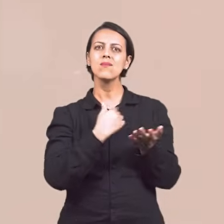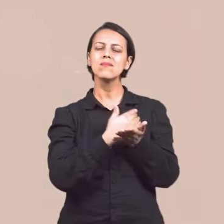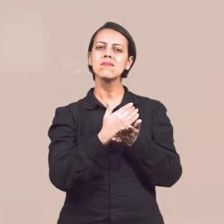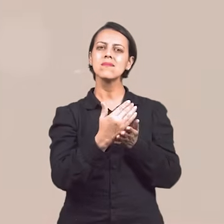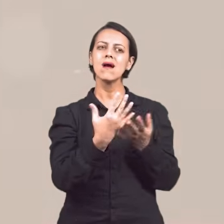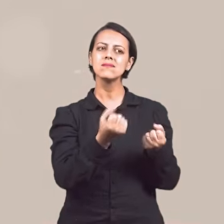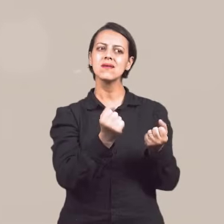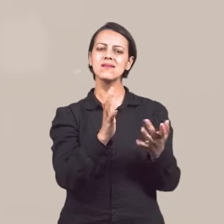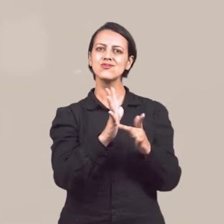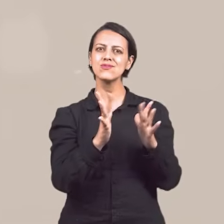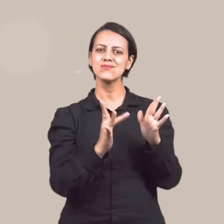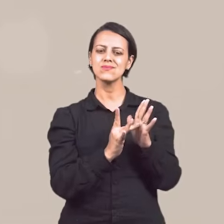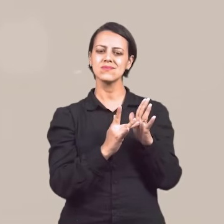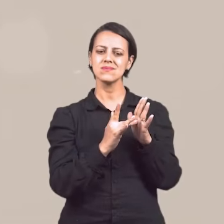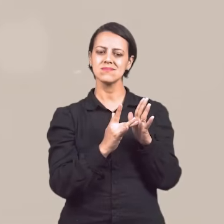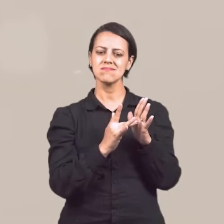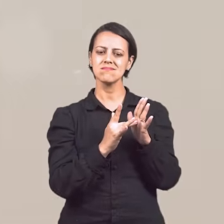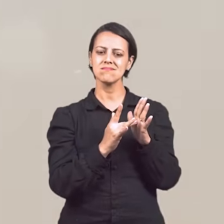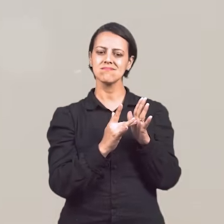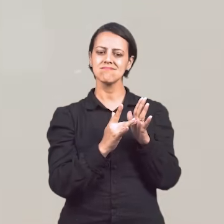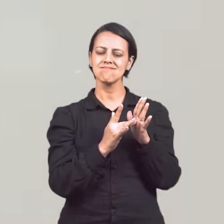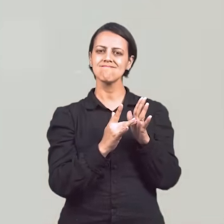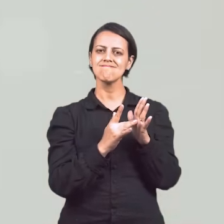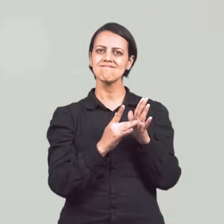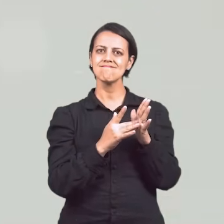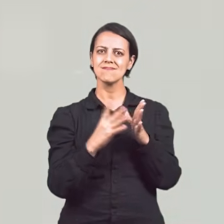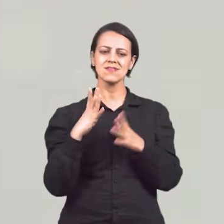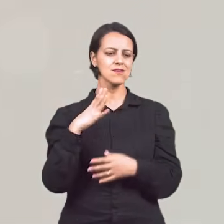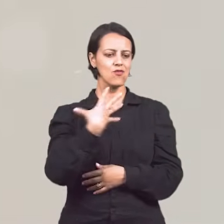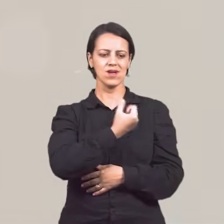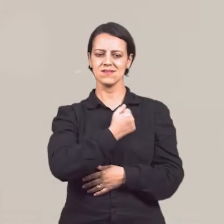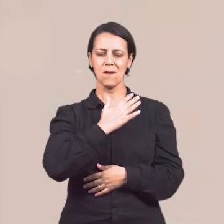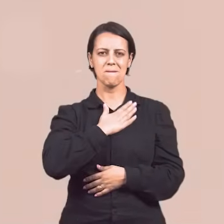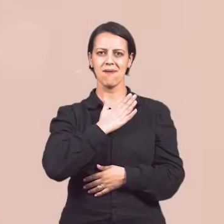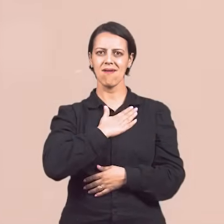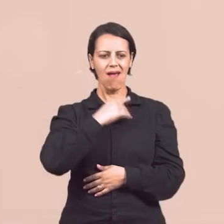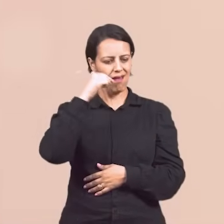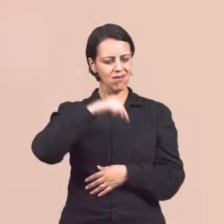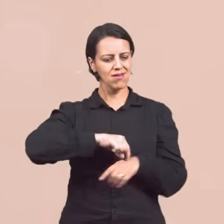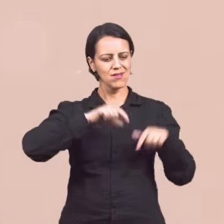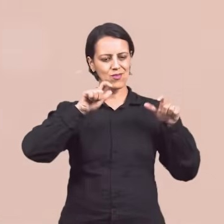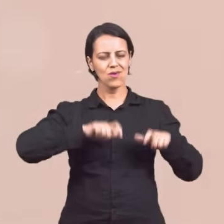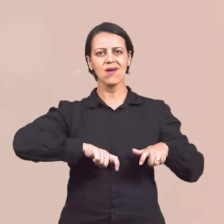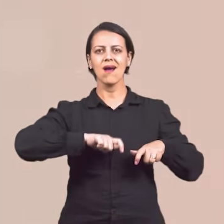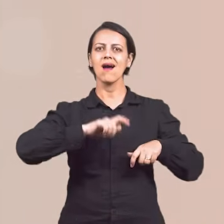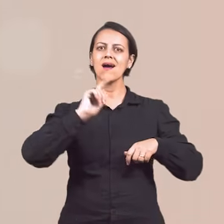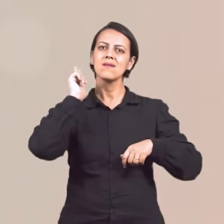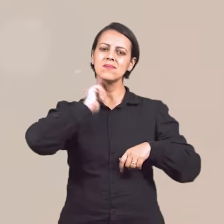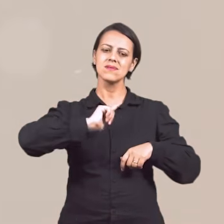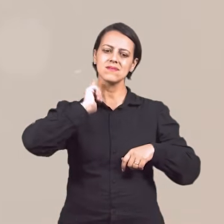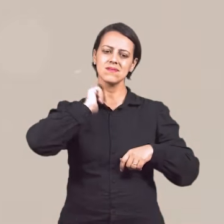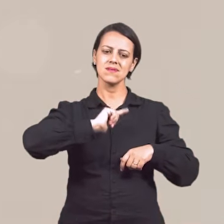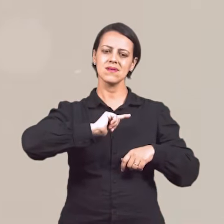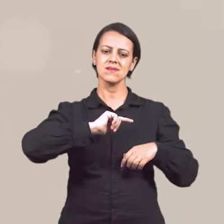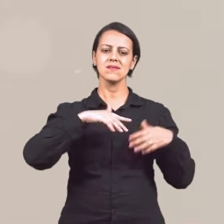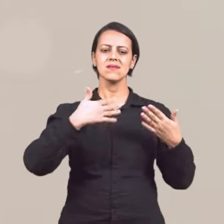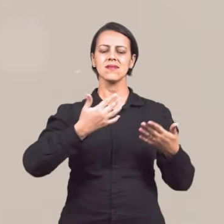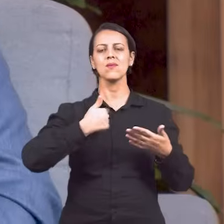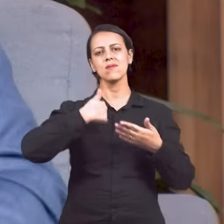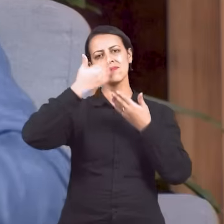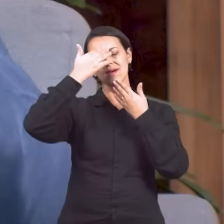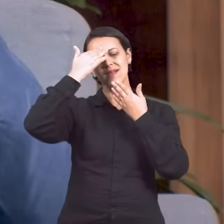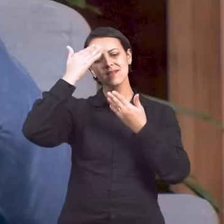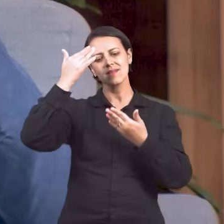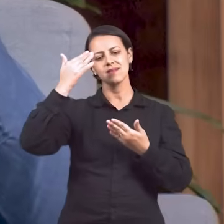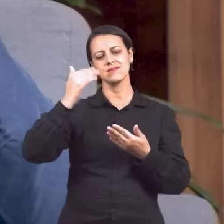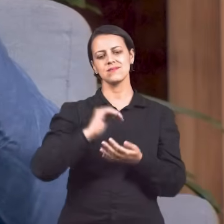Jesus. Aqui que eu fui achar o Senhor que dá salvação.